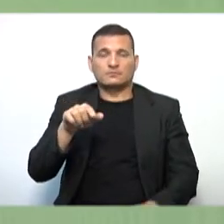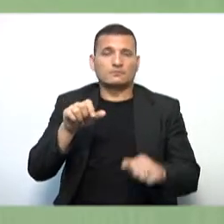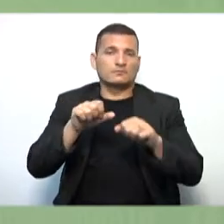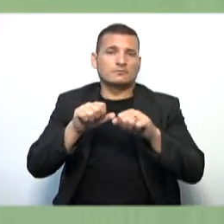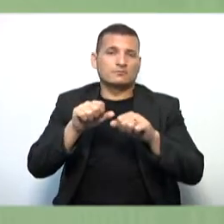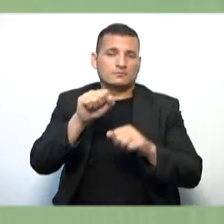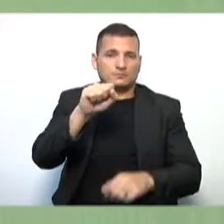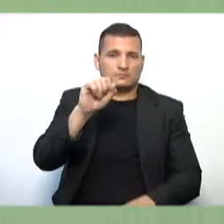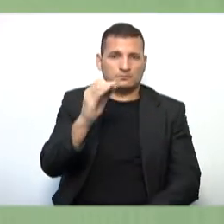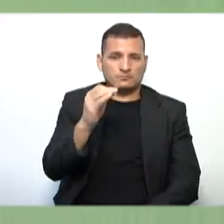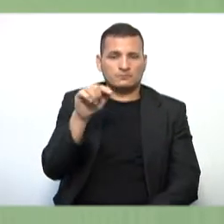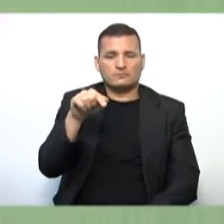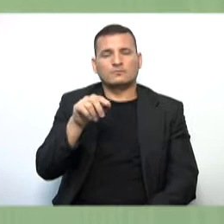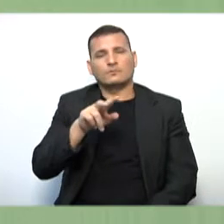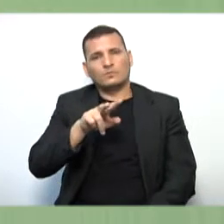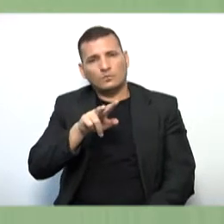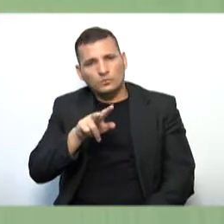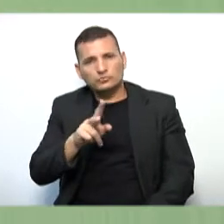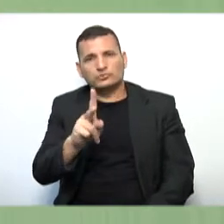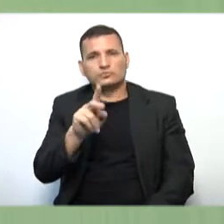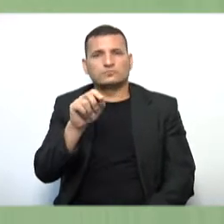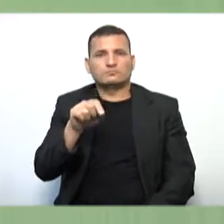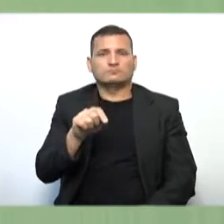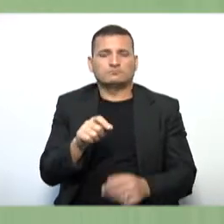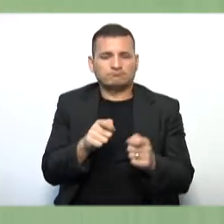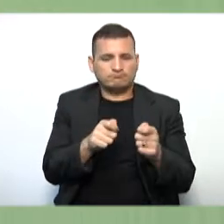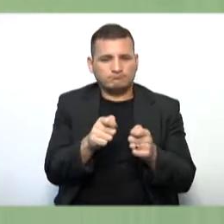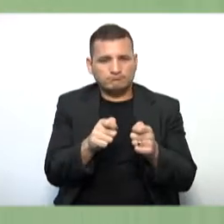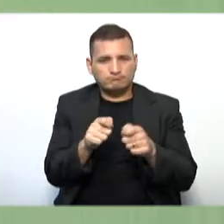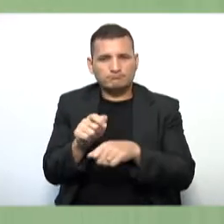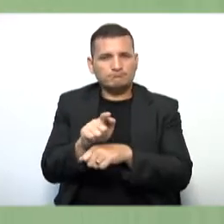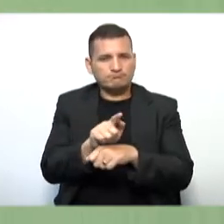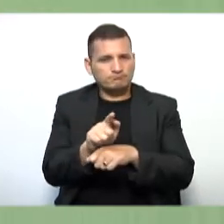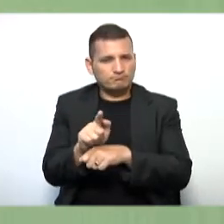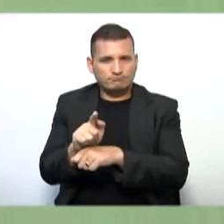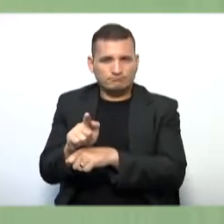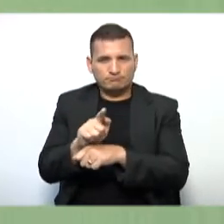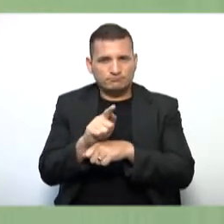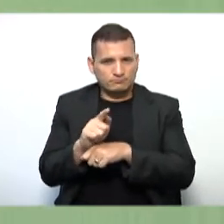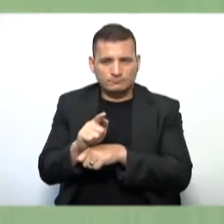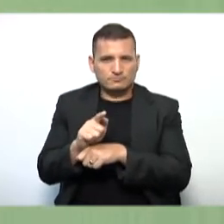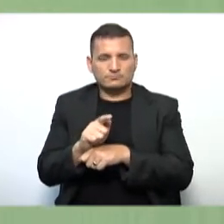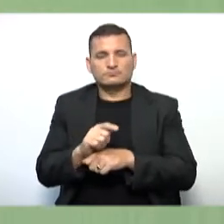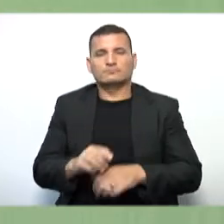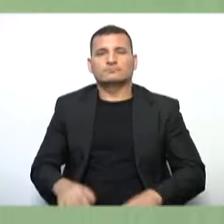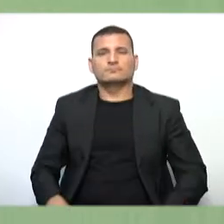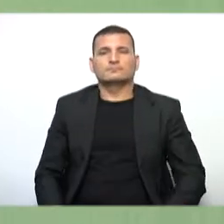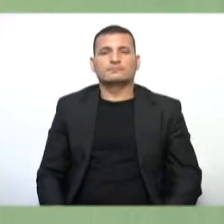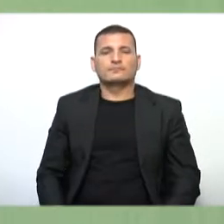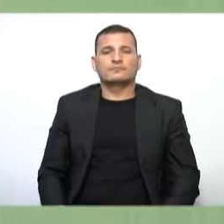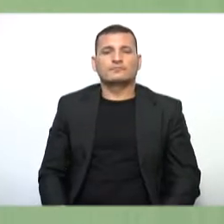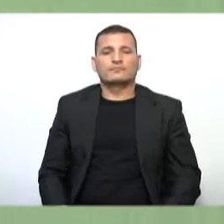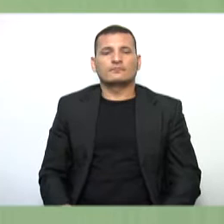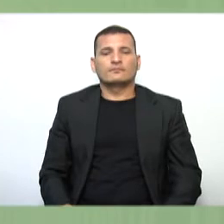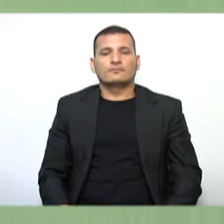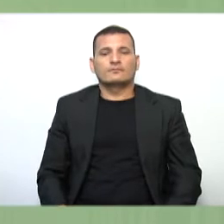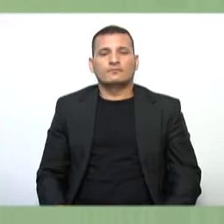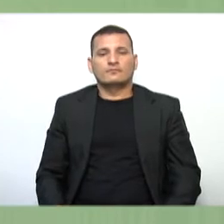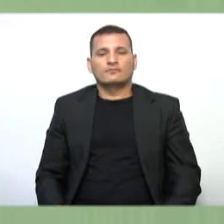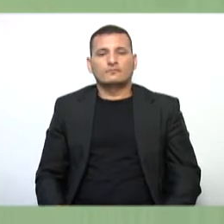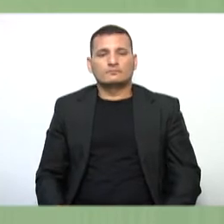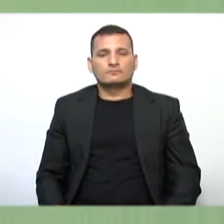os tipos de softwares, né, os tipos de sistemas e a nossa infraestrutura de hardware. Isso, perfeito,